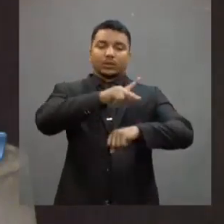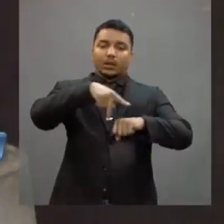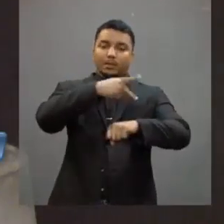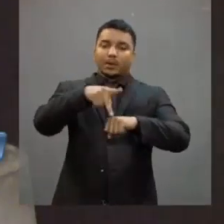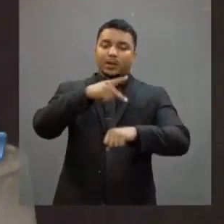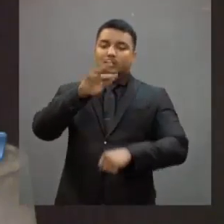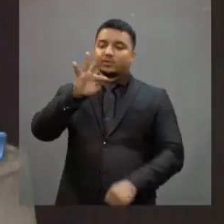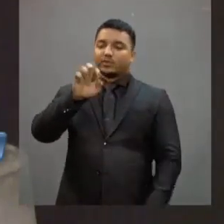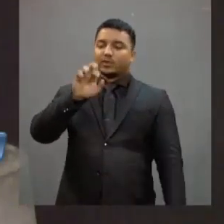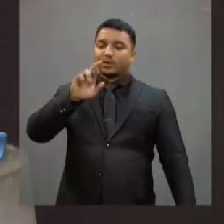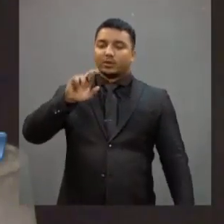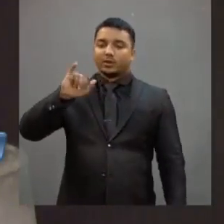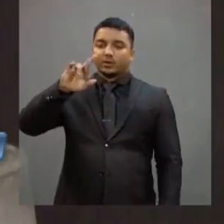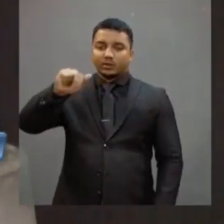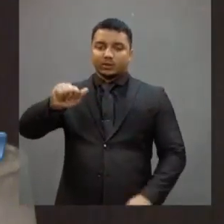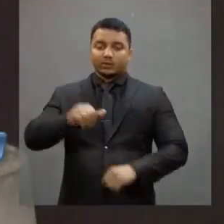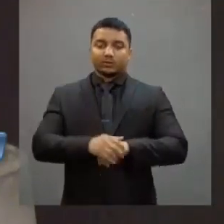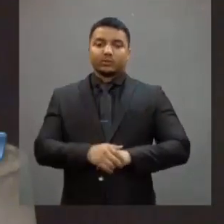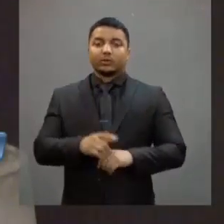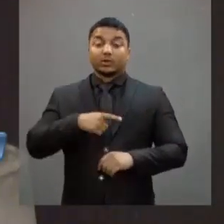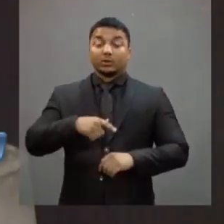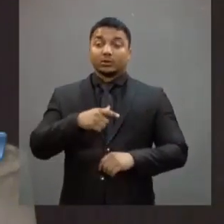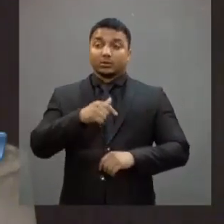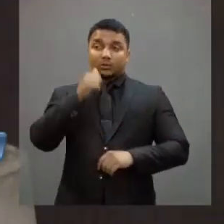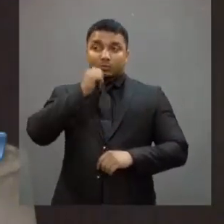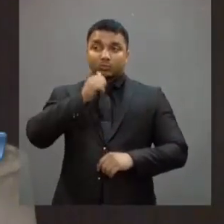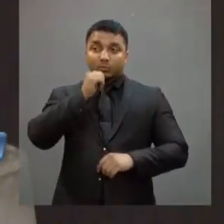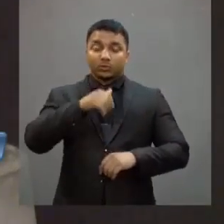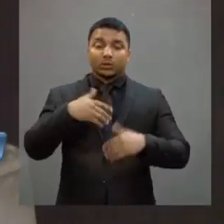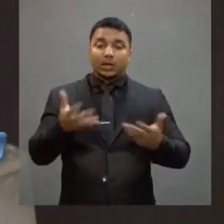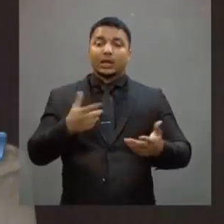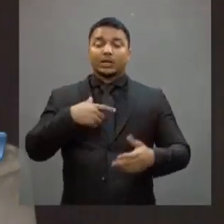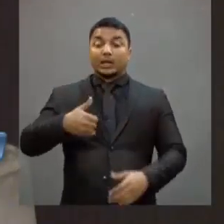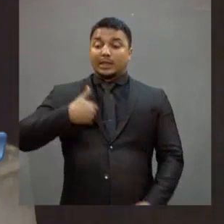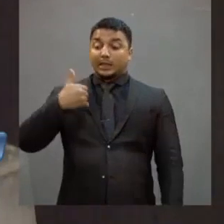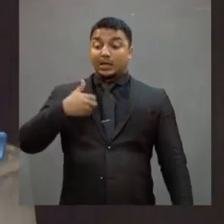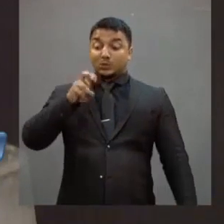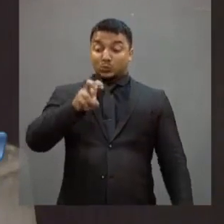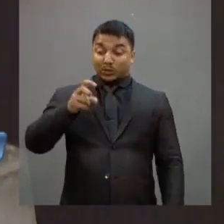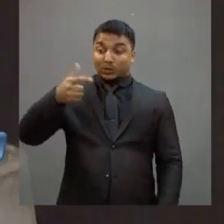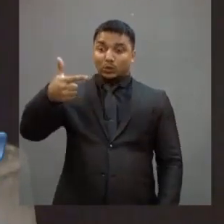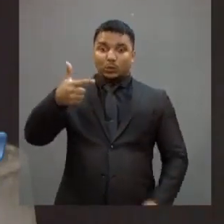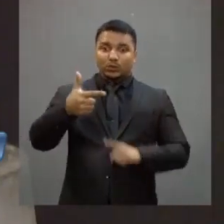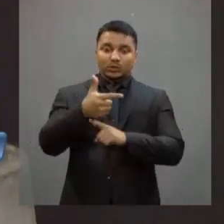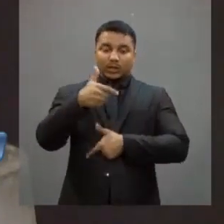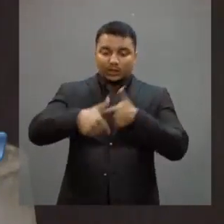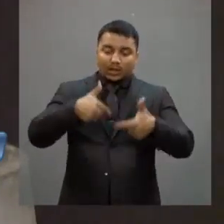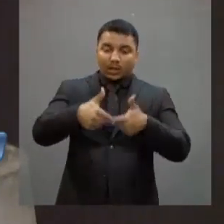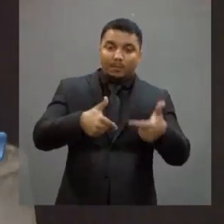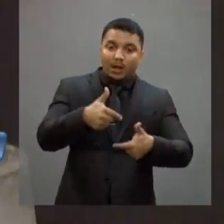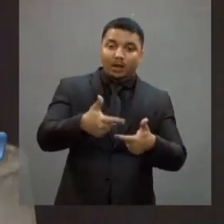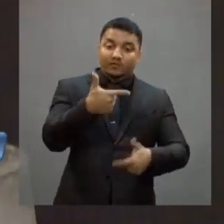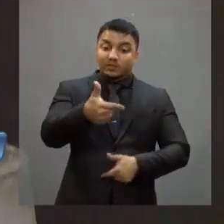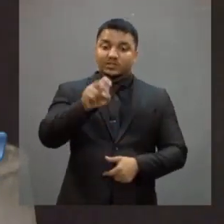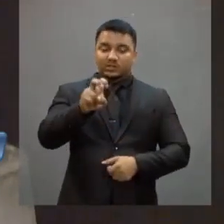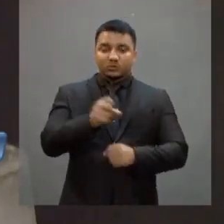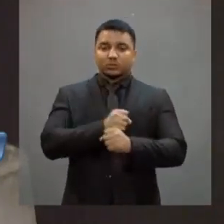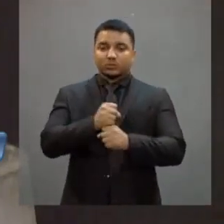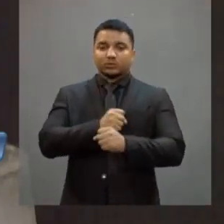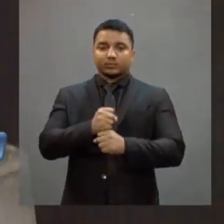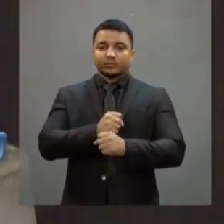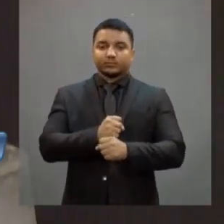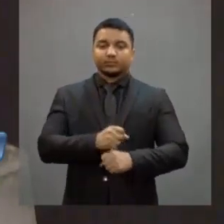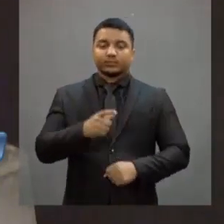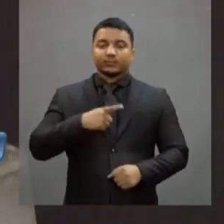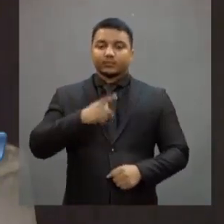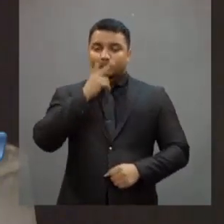uma servidora com 52 anos de idade, 25 anos de serviço. Ela foi